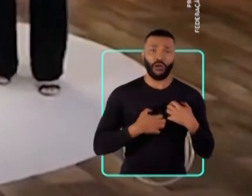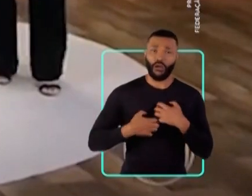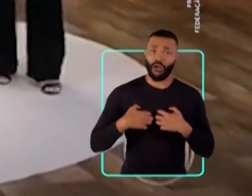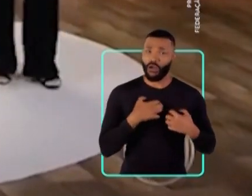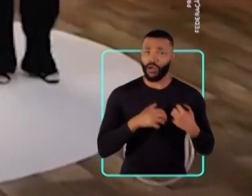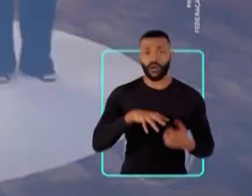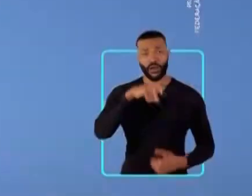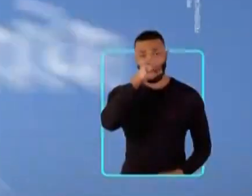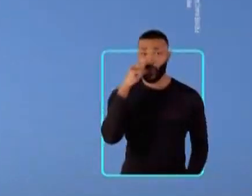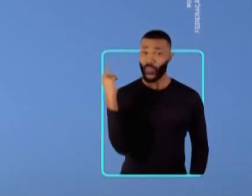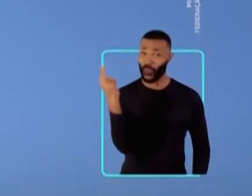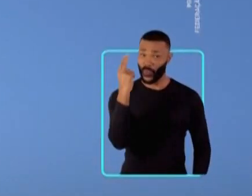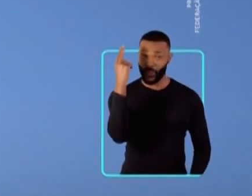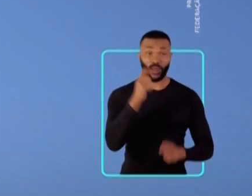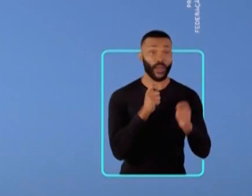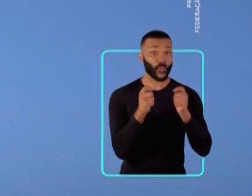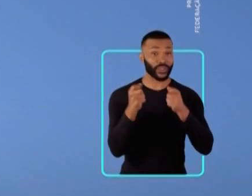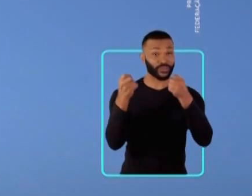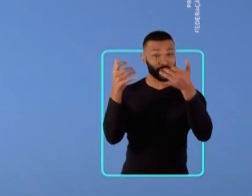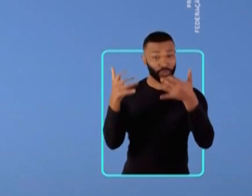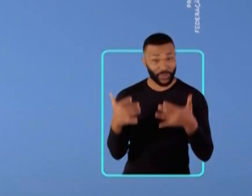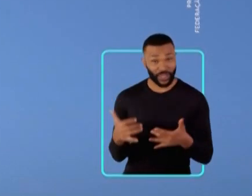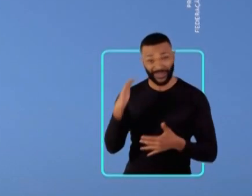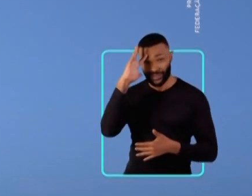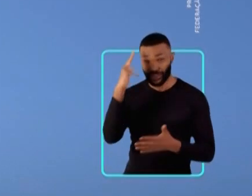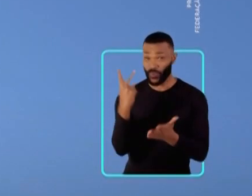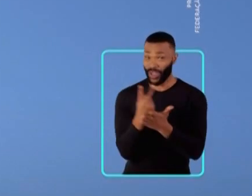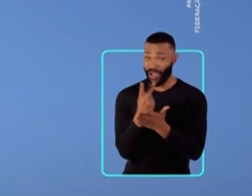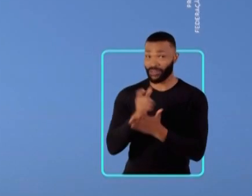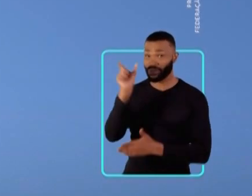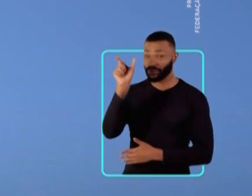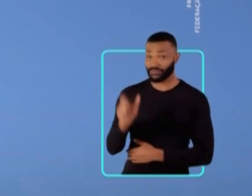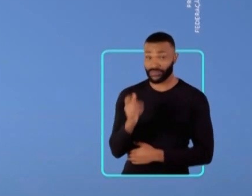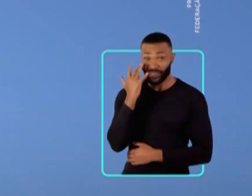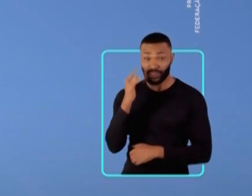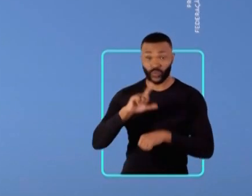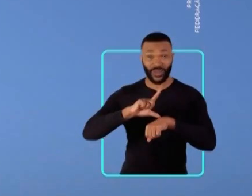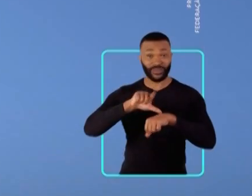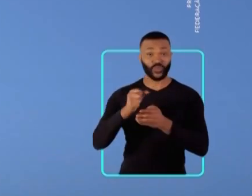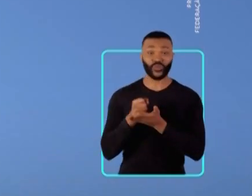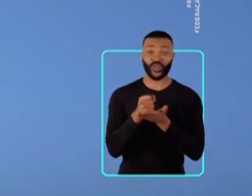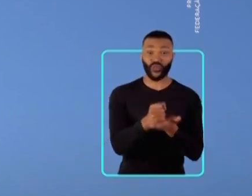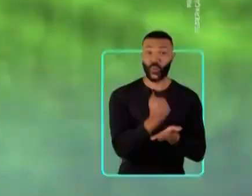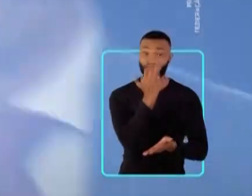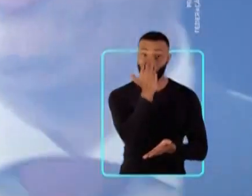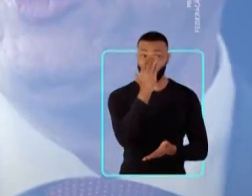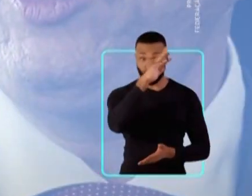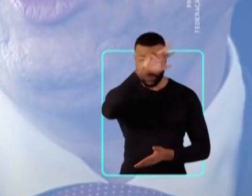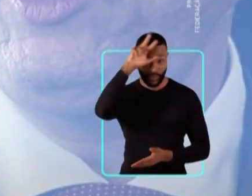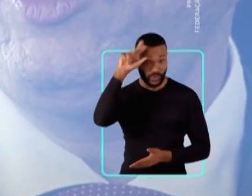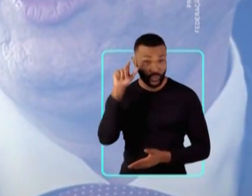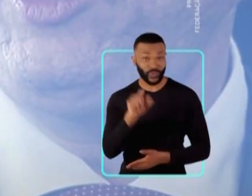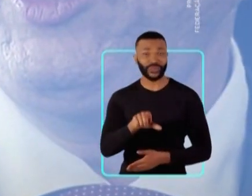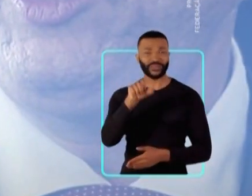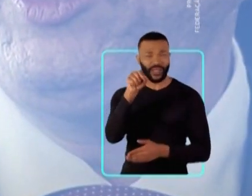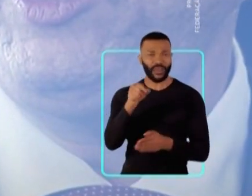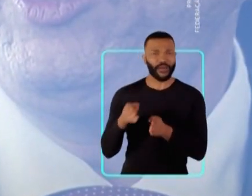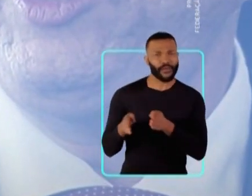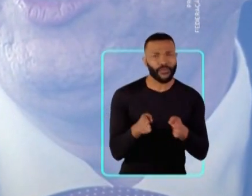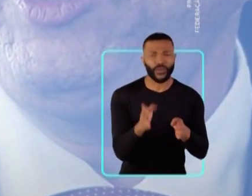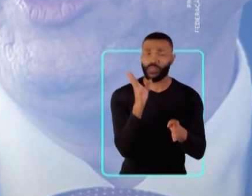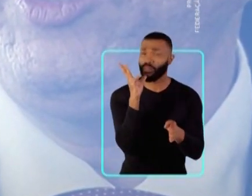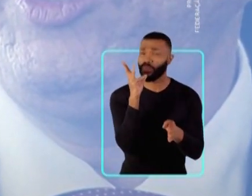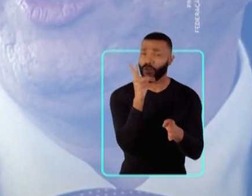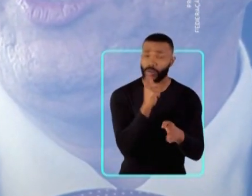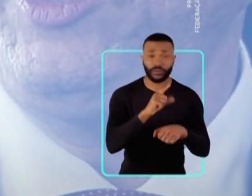agonizaram sem poder respirar. Uma reportagem revela: decisão equivocada de Tarcísio atrasou envio de oxigênio a Manaus. Escolha pelo trajeto